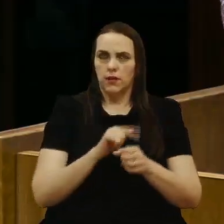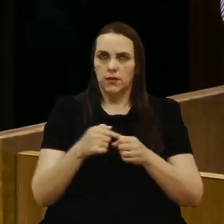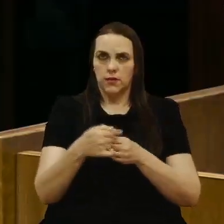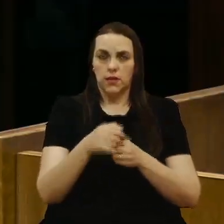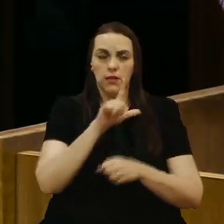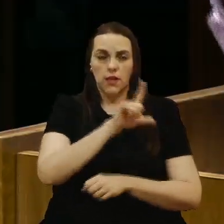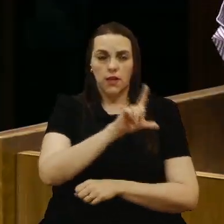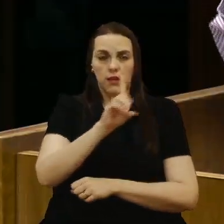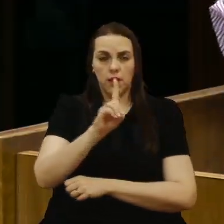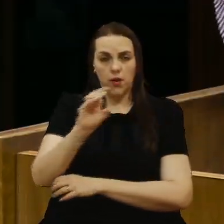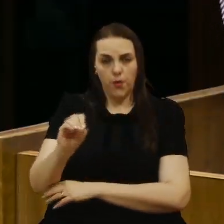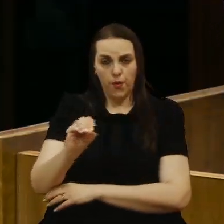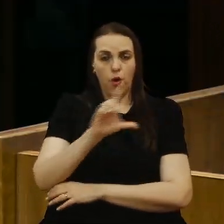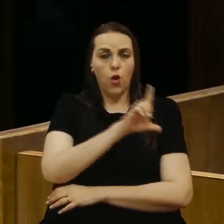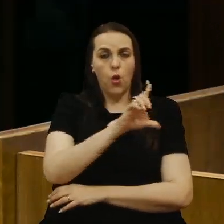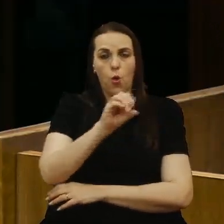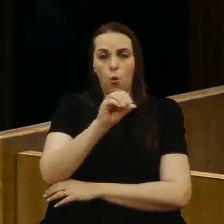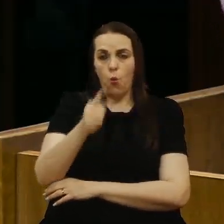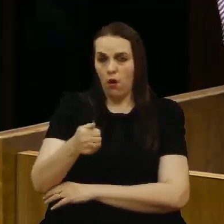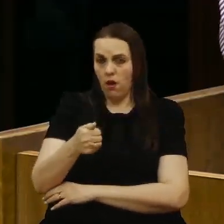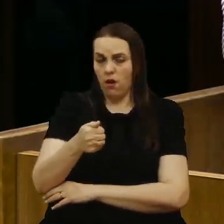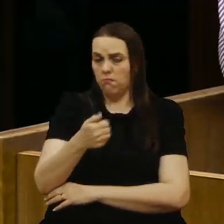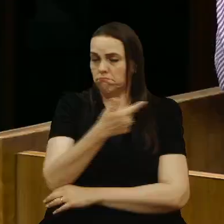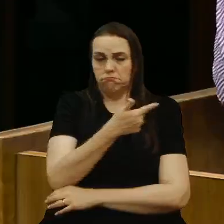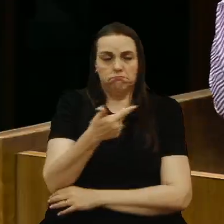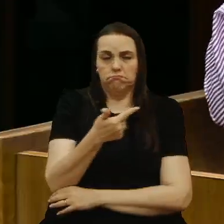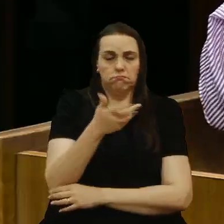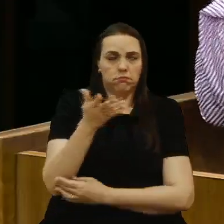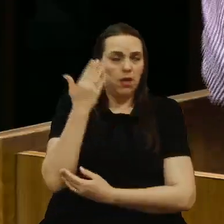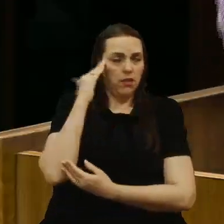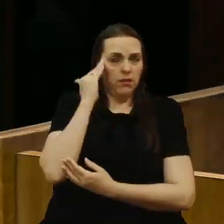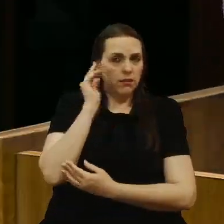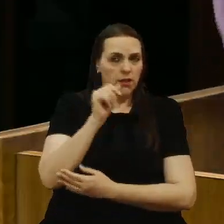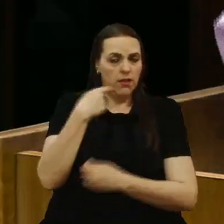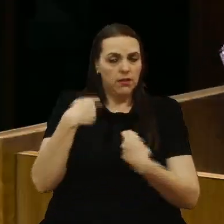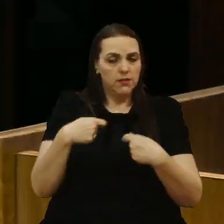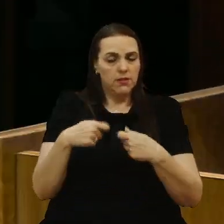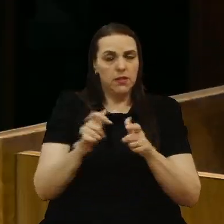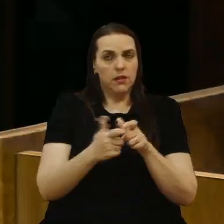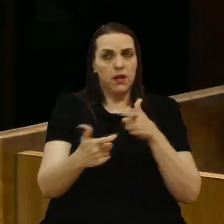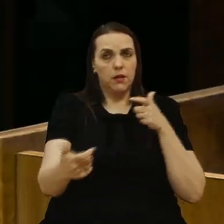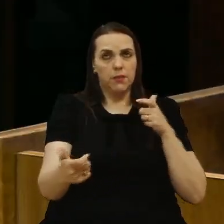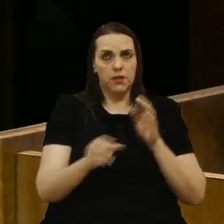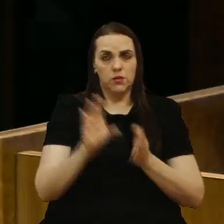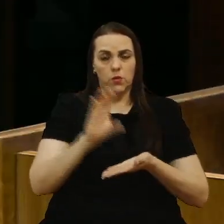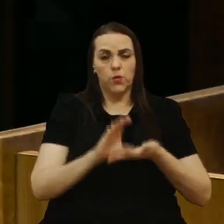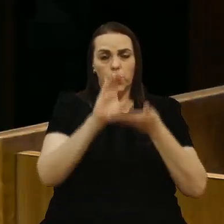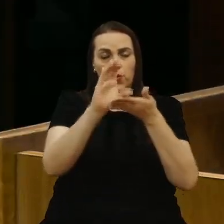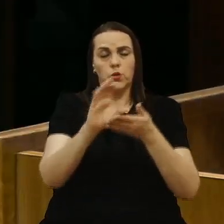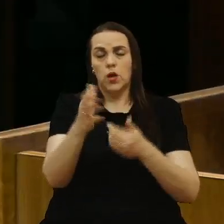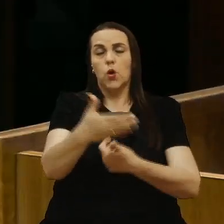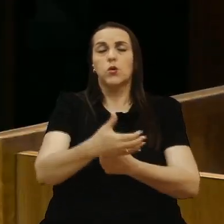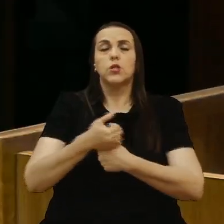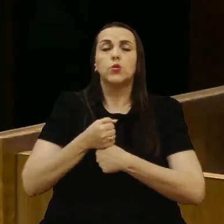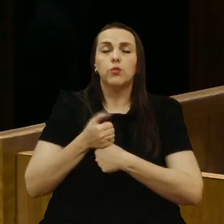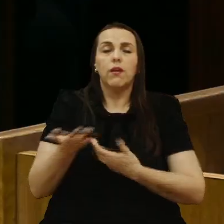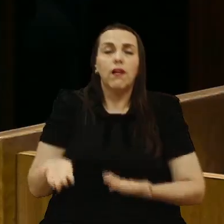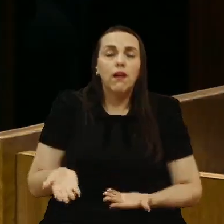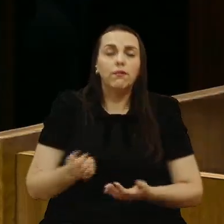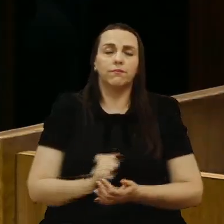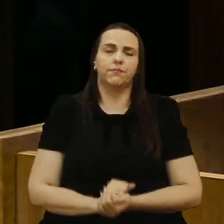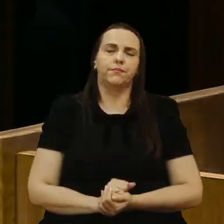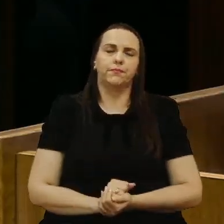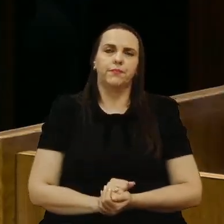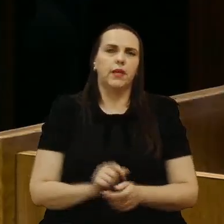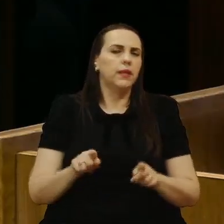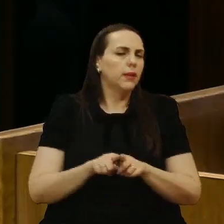LDO e a LOA não consideraram a necessidade de ampliação do conselho tutelar, dos serviços de média